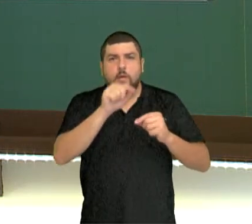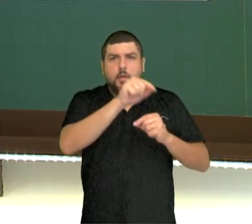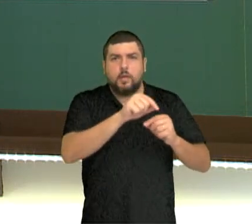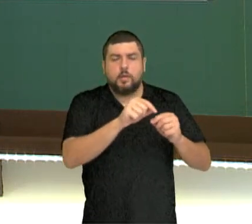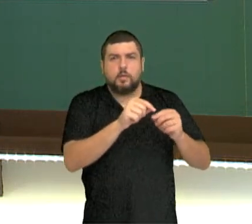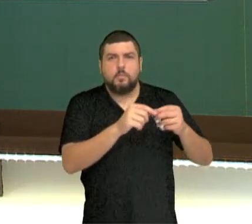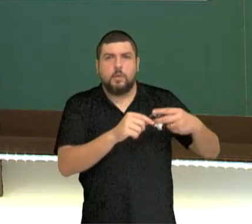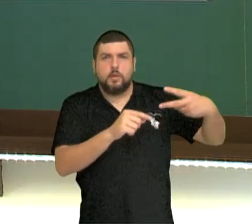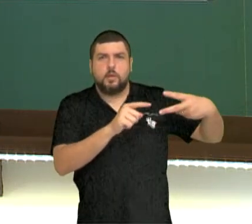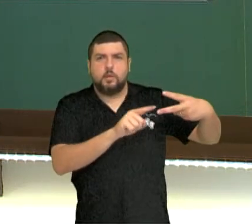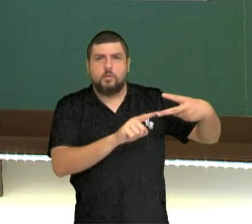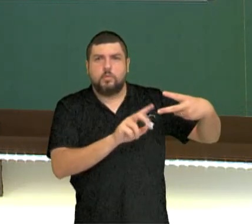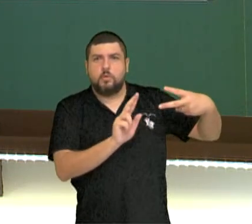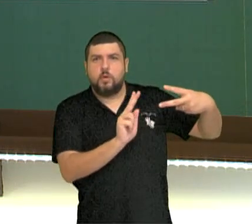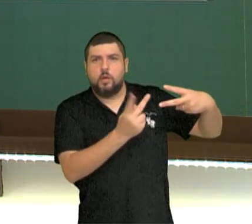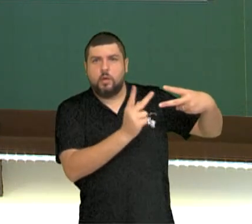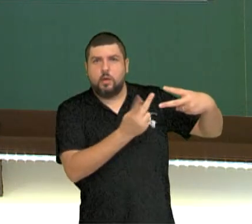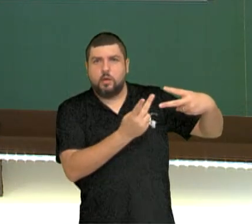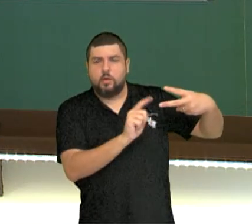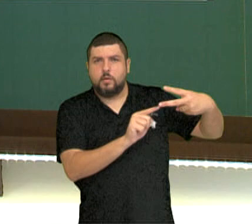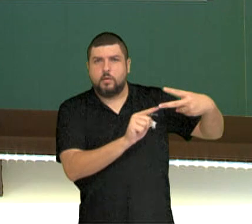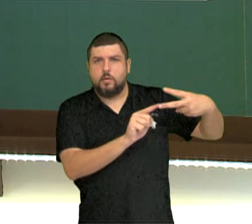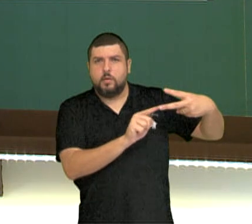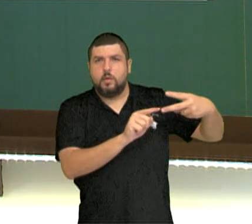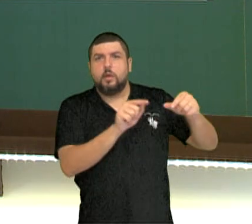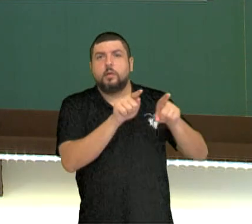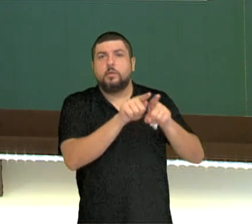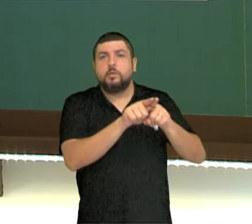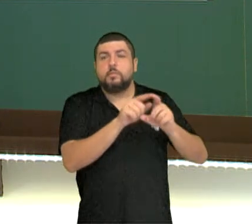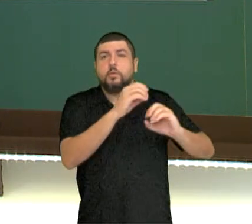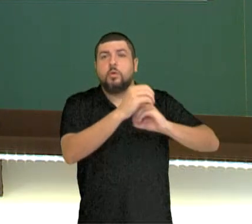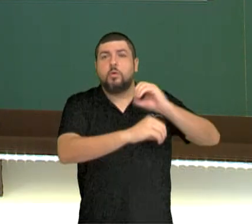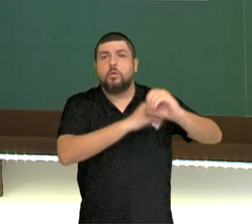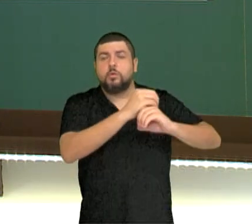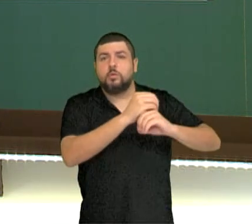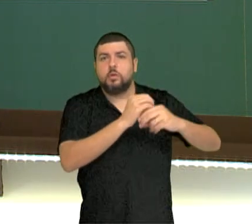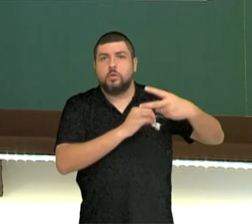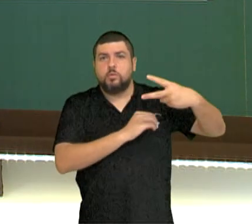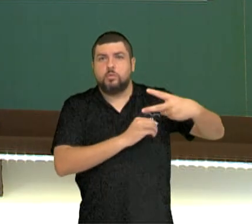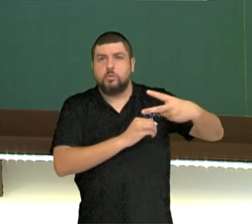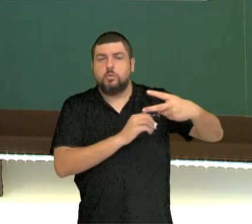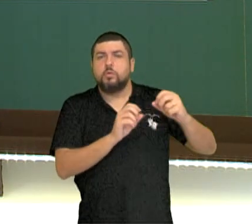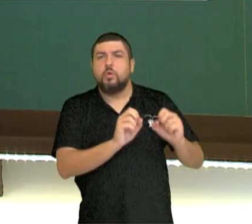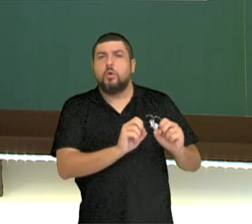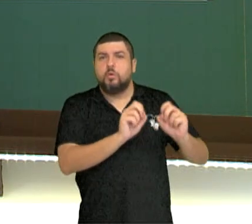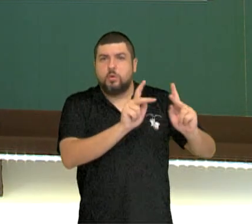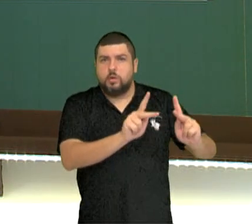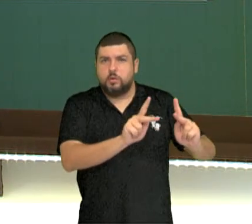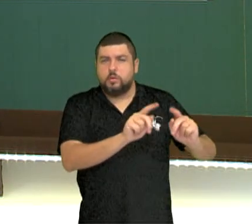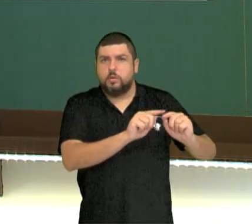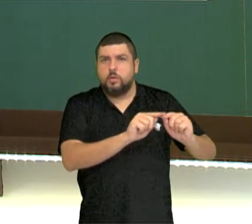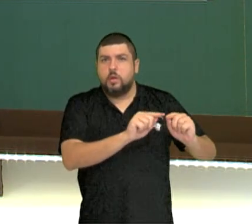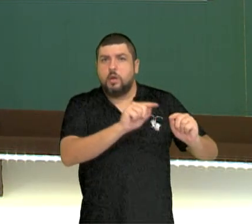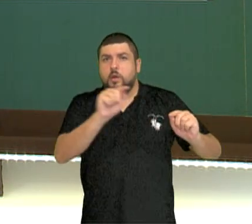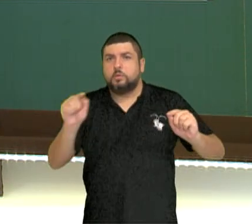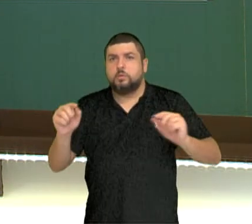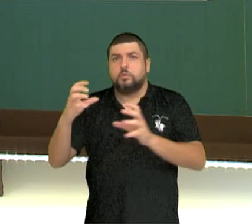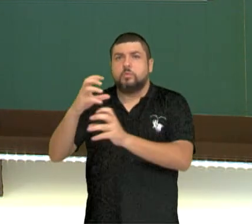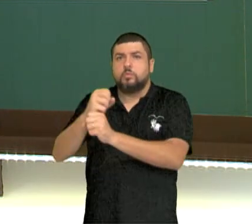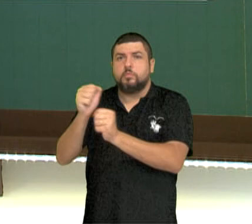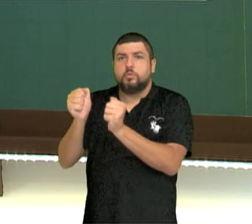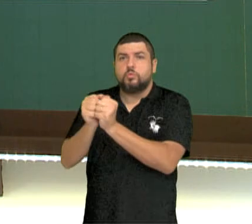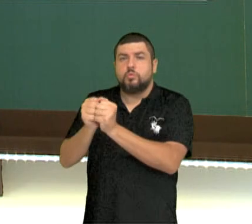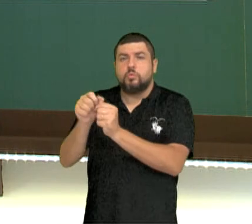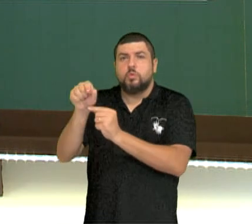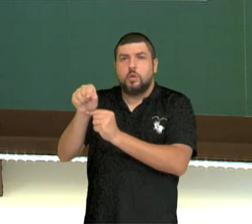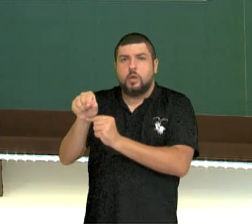os 2 átomos de hidrogênio e os 2 átomos de oxigênio, ok, nos reagentes. E lá no produto nós